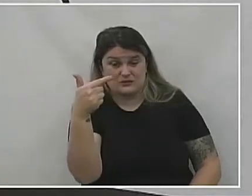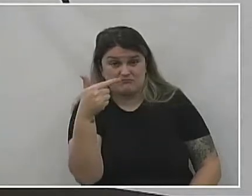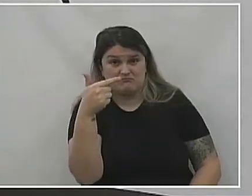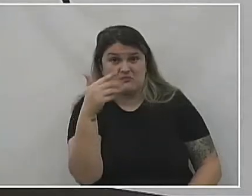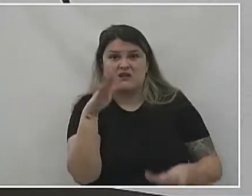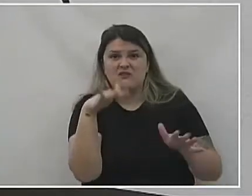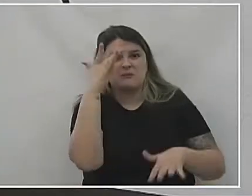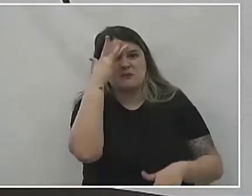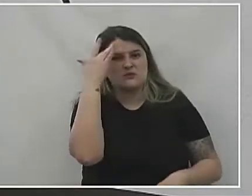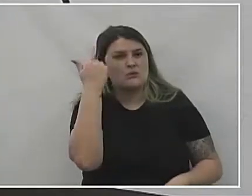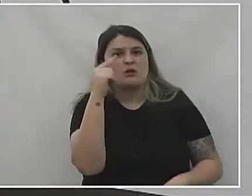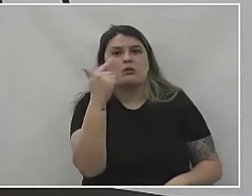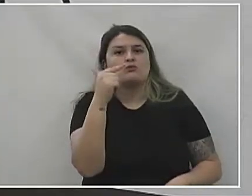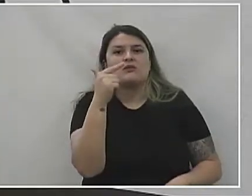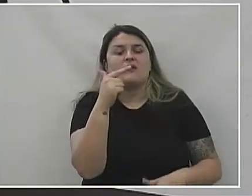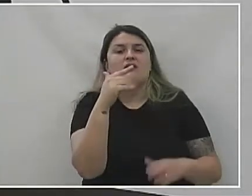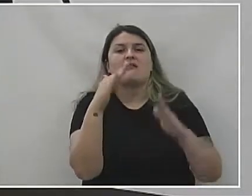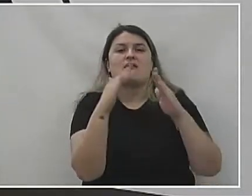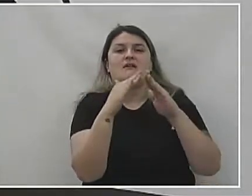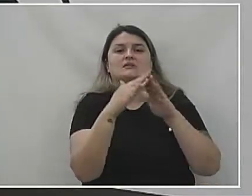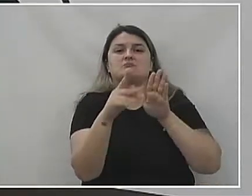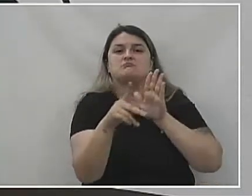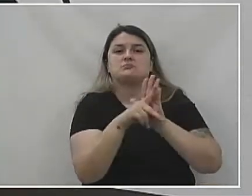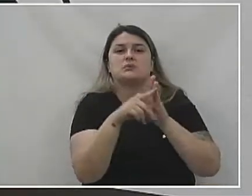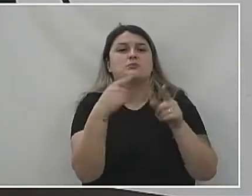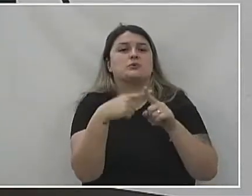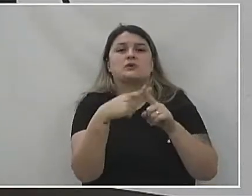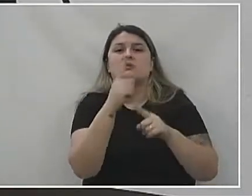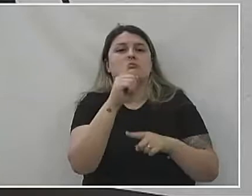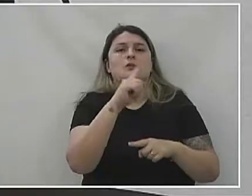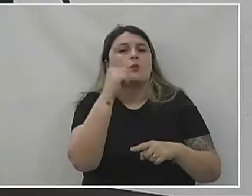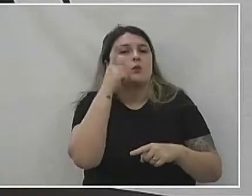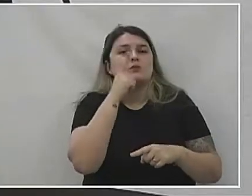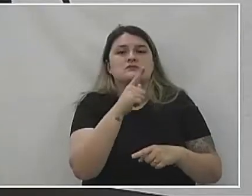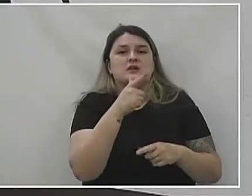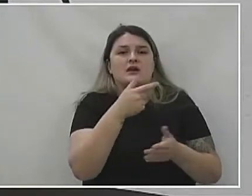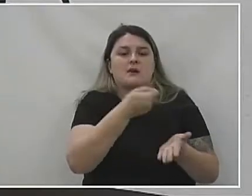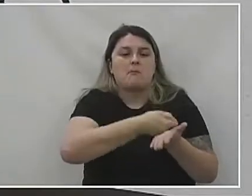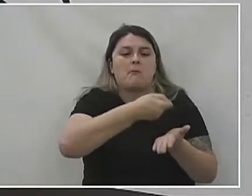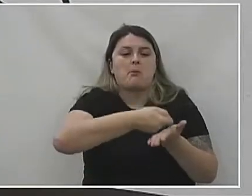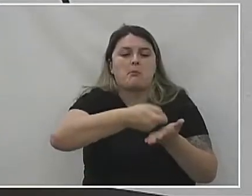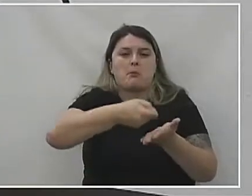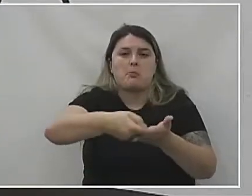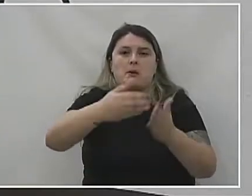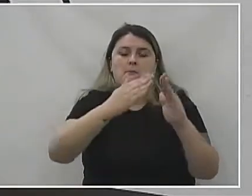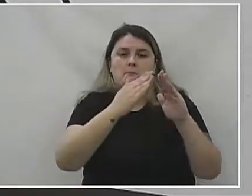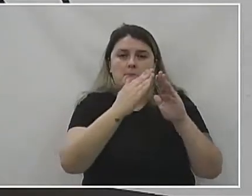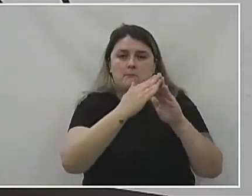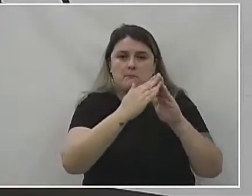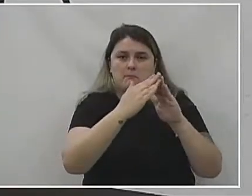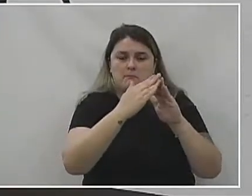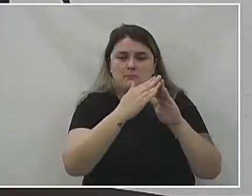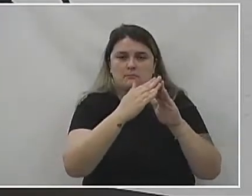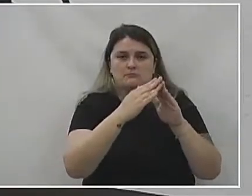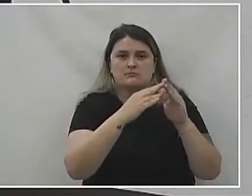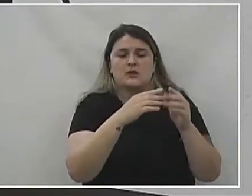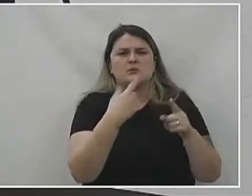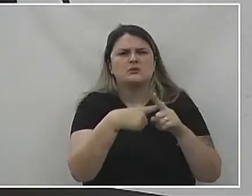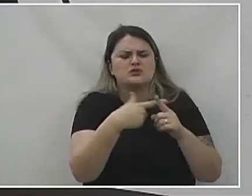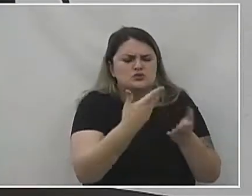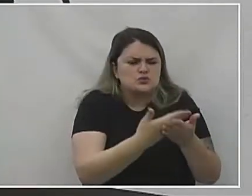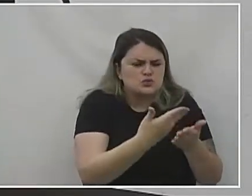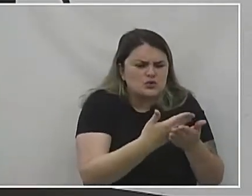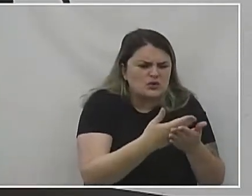muita gente deixa de realizar seu sonho de ter sua casa própria porque não consegue financiamento porque no no estudo do plano diretor